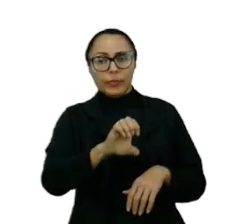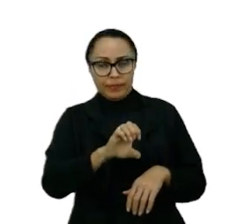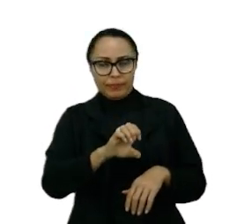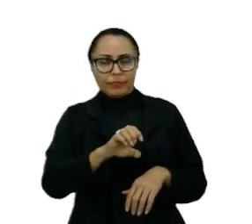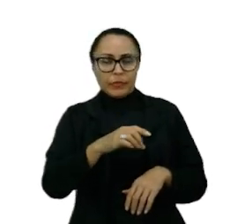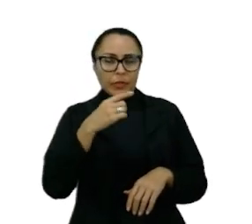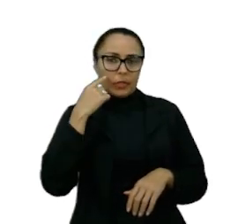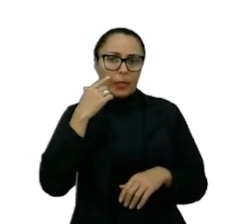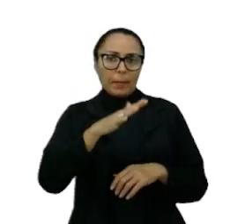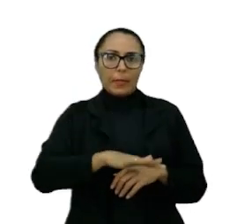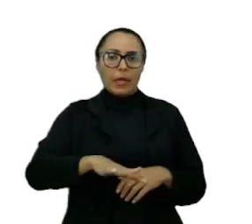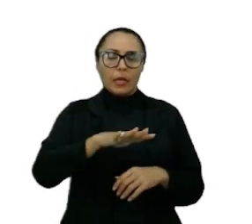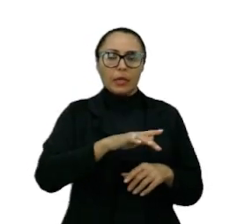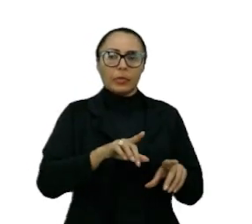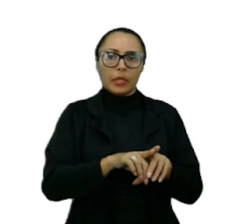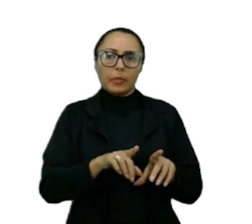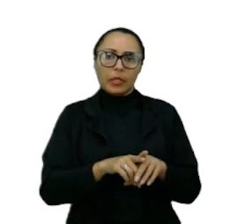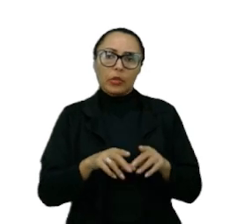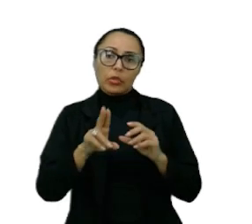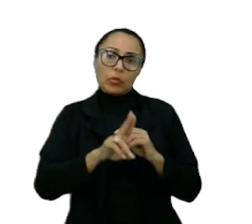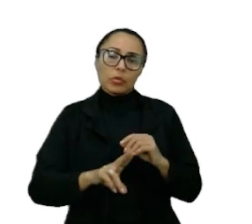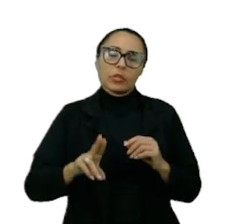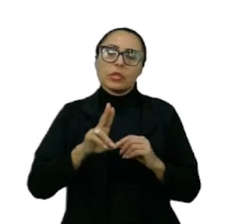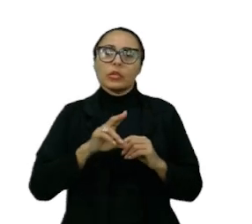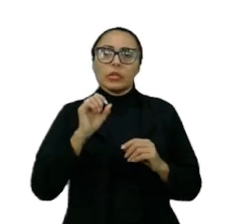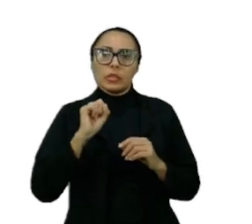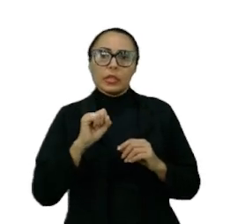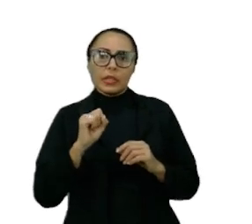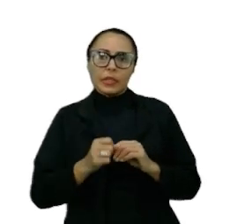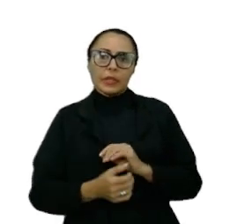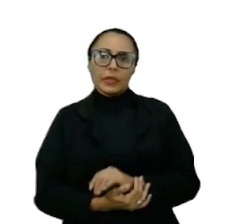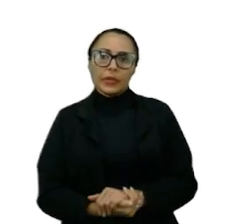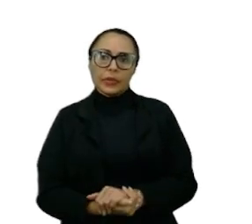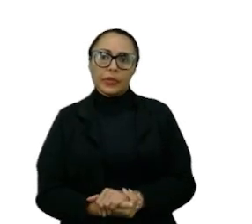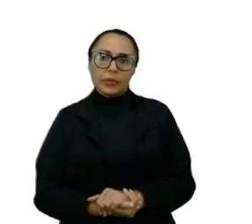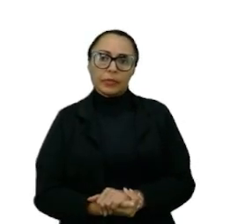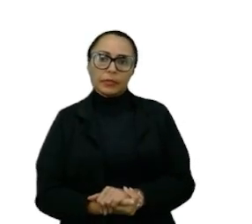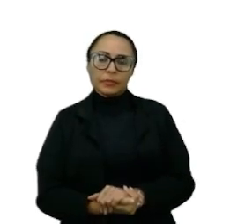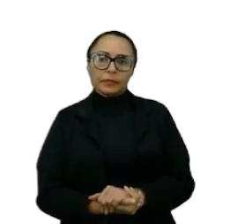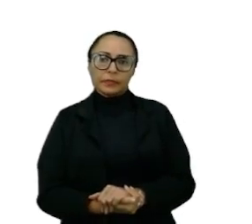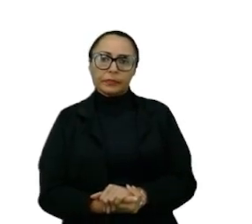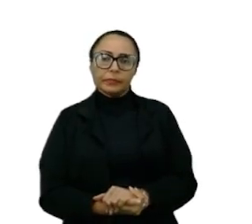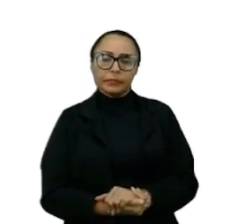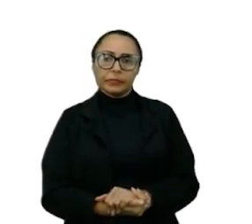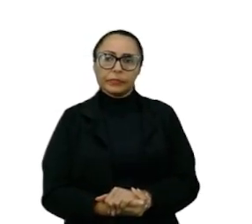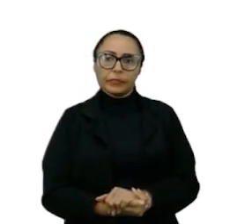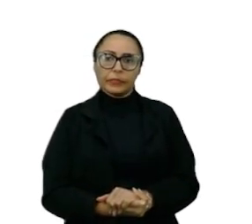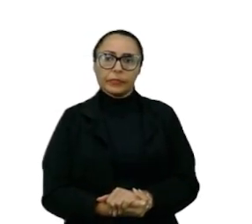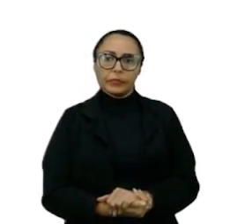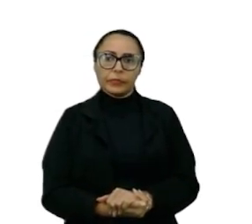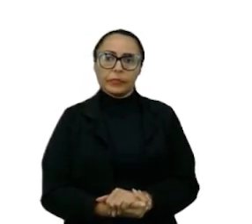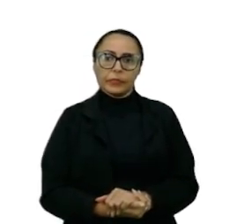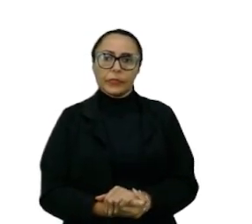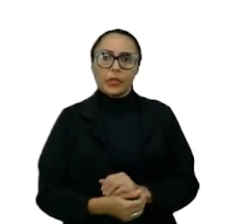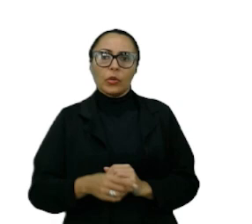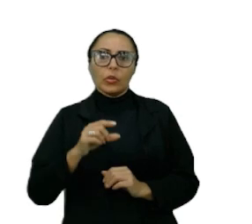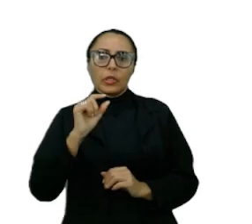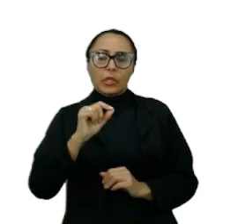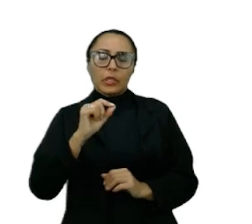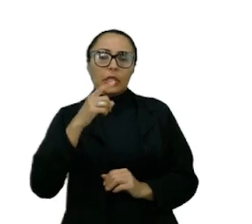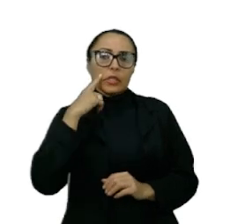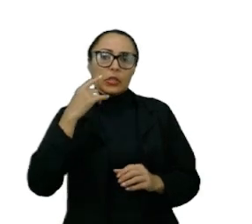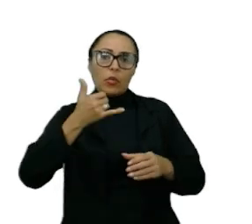que ela está usando atualmente é exatamente o óleo diesel S10. Bem, o que se trata esse óleo diesel